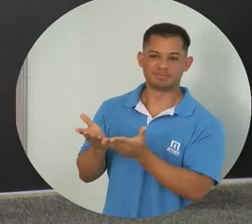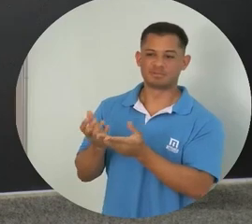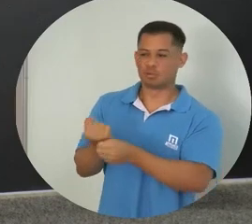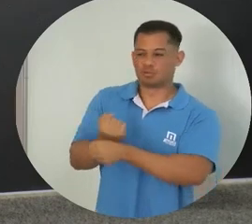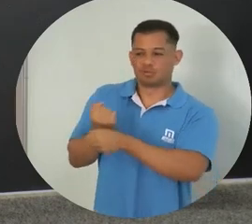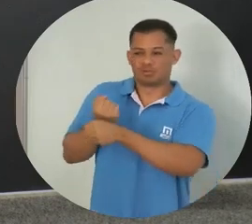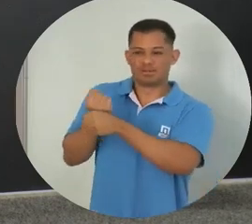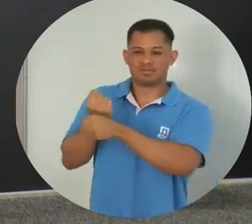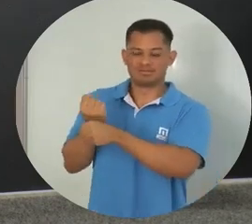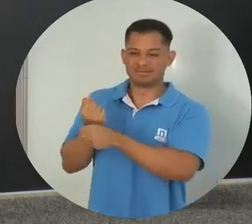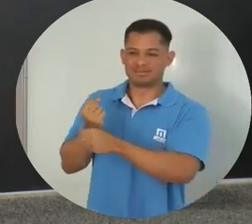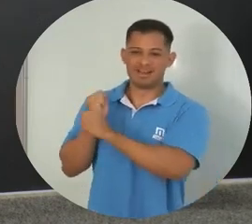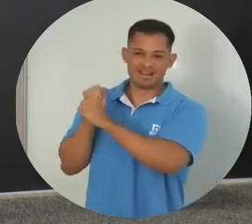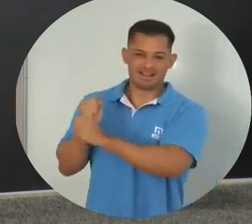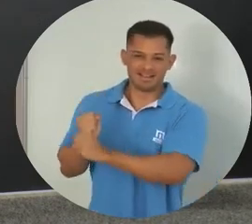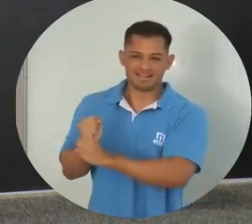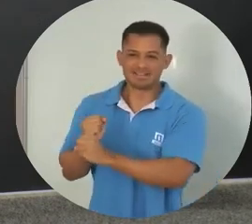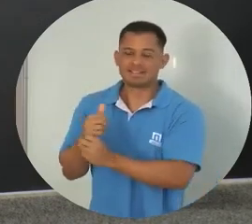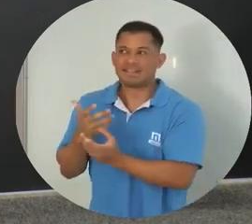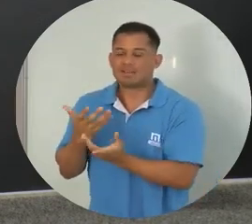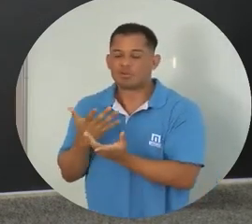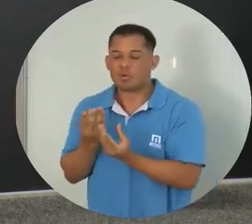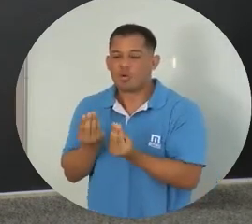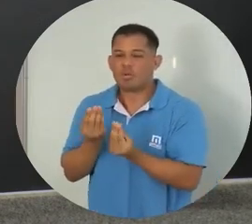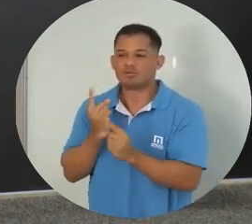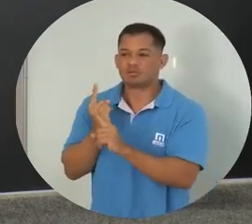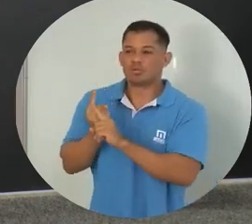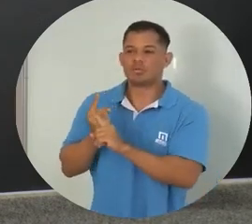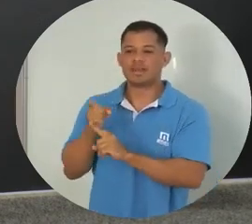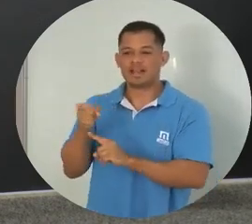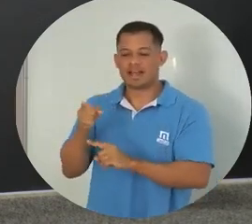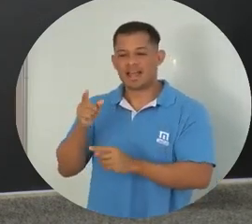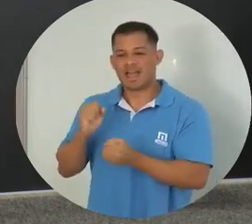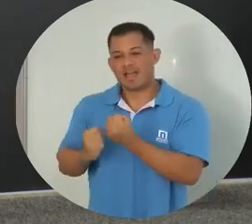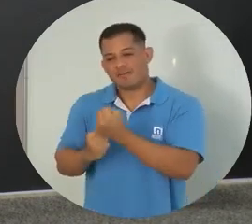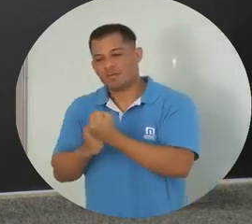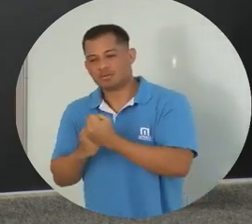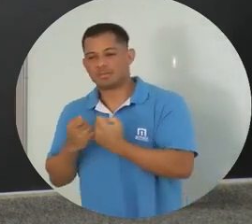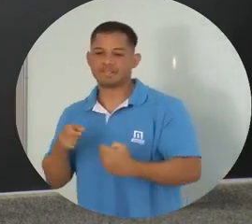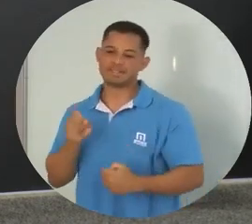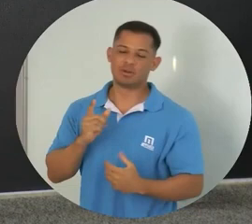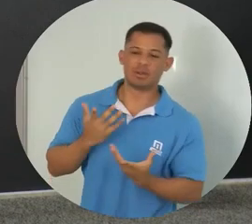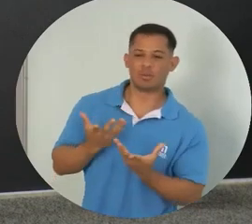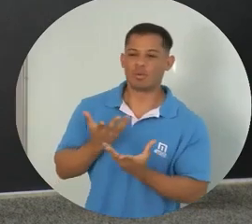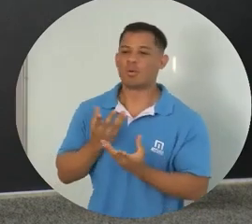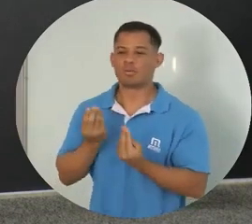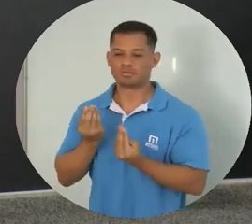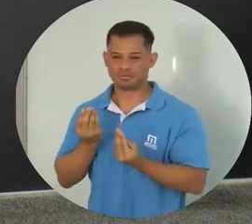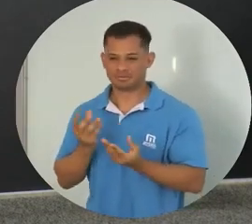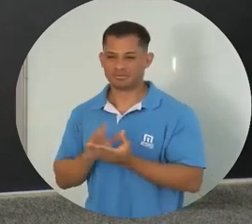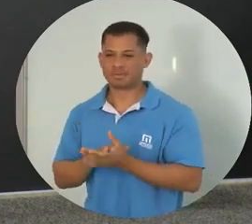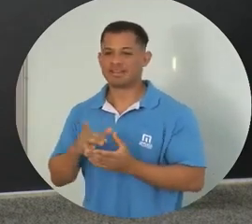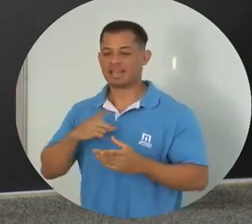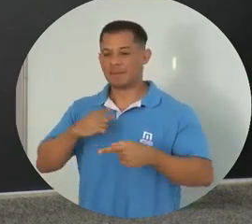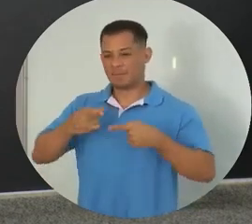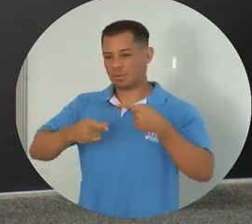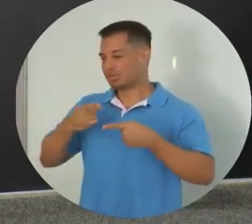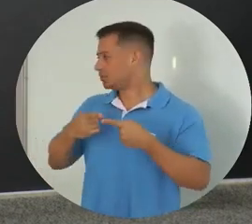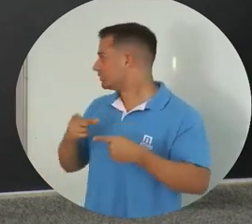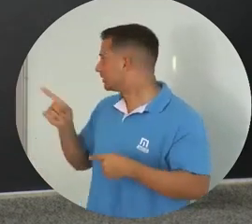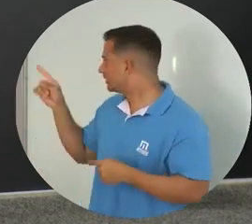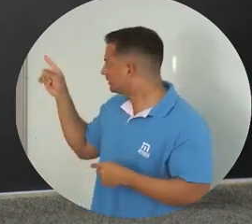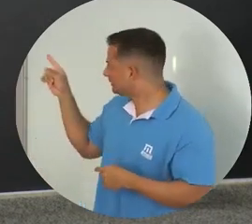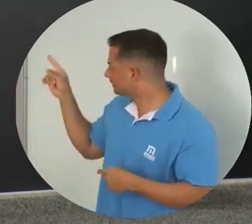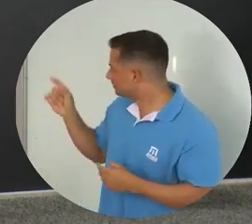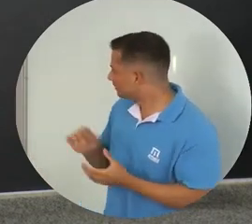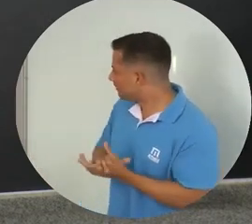por que, né, se descobre que precisa de reforço? Então, a Política Nacional de Segurança de Barragens, até ficou em letra